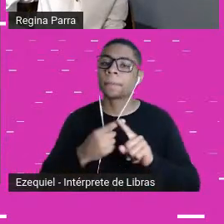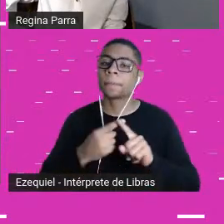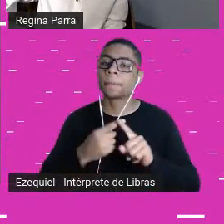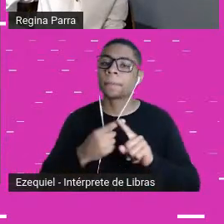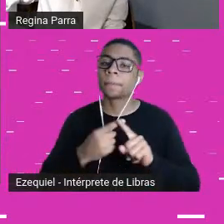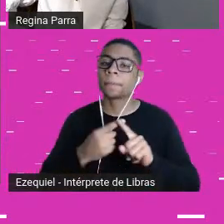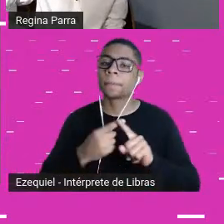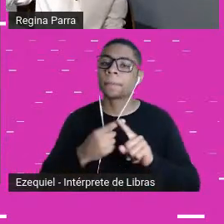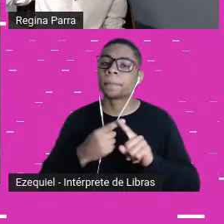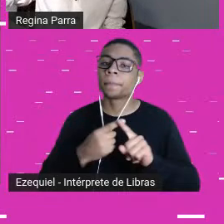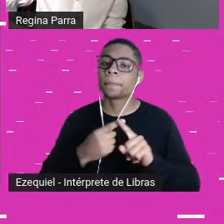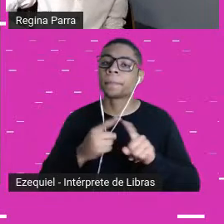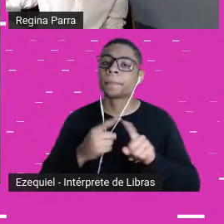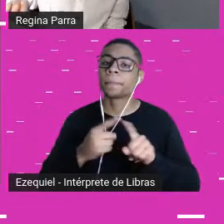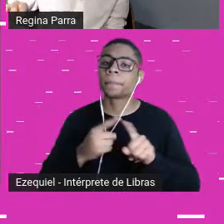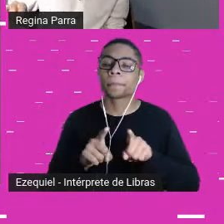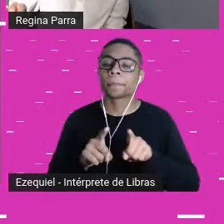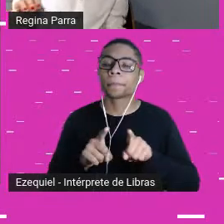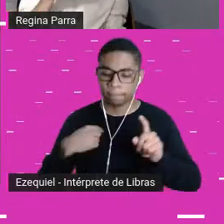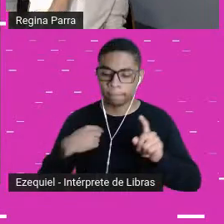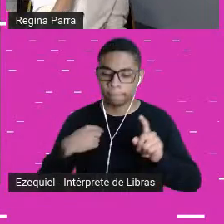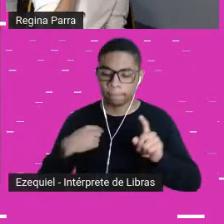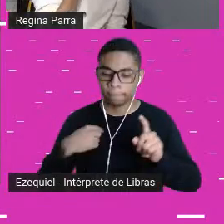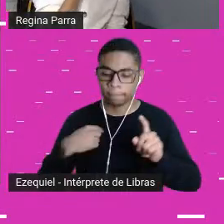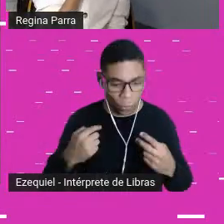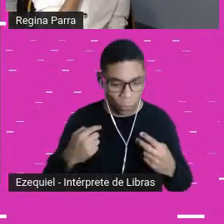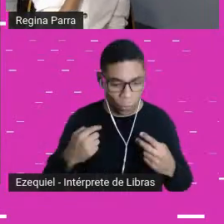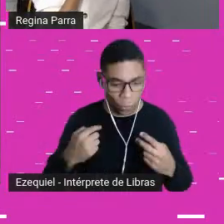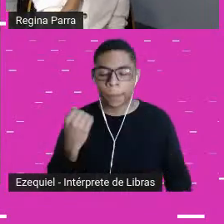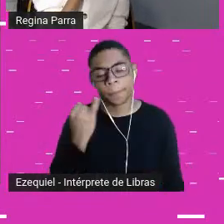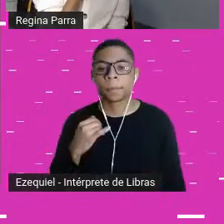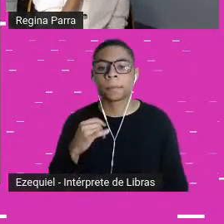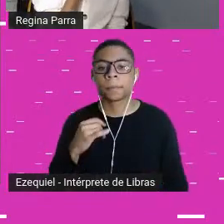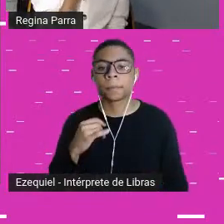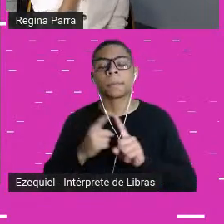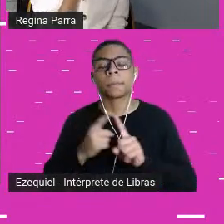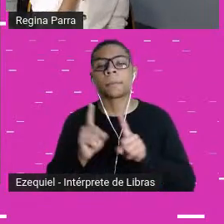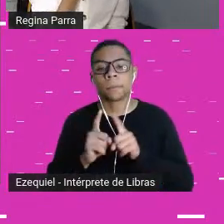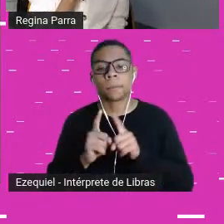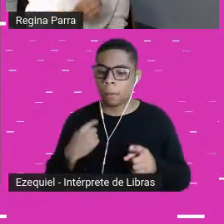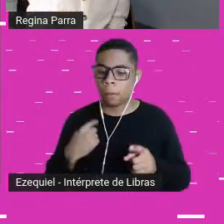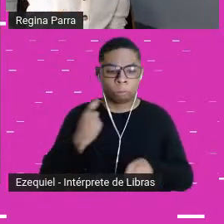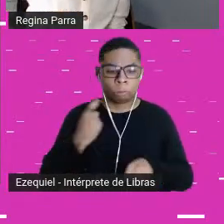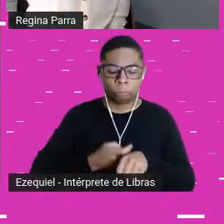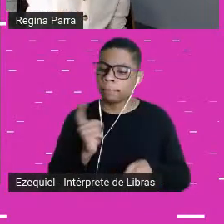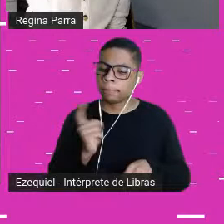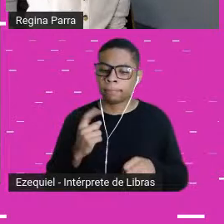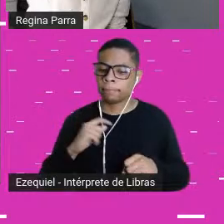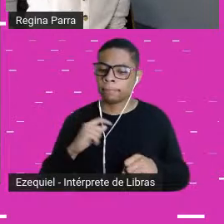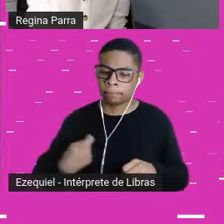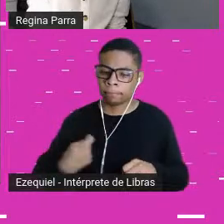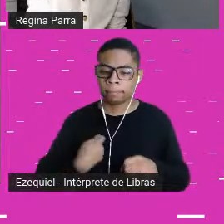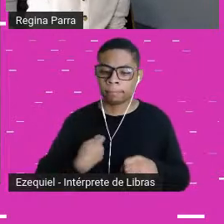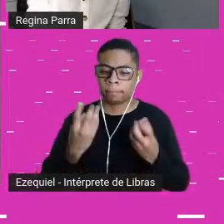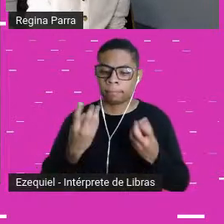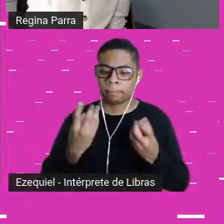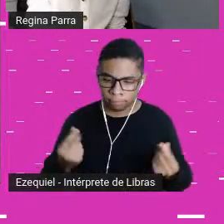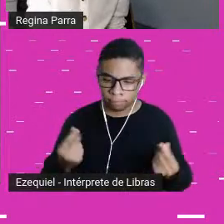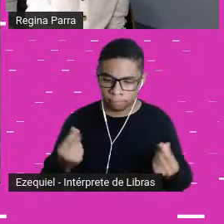o sensível e fazer tudo que eu tiver vontade de fazer a partir disso,